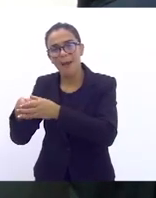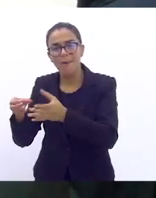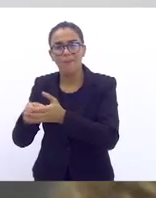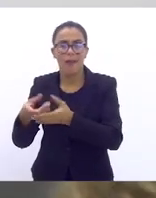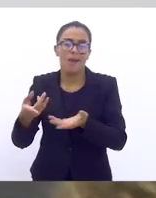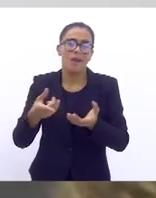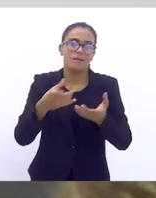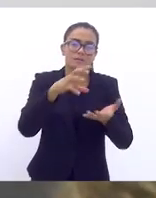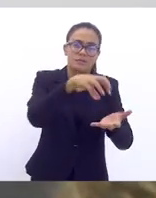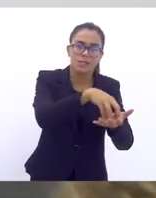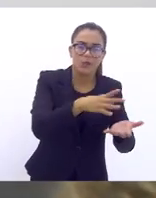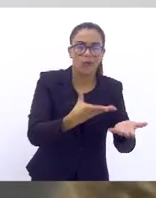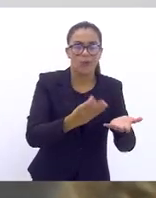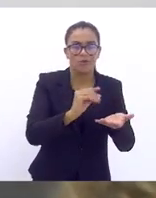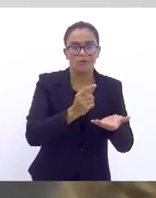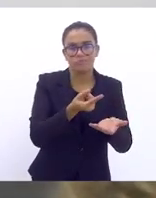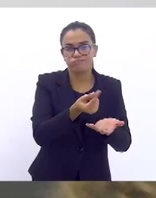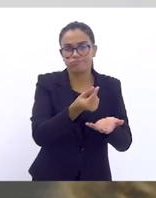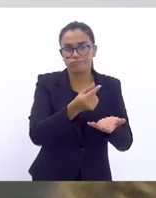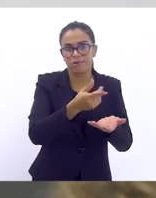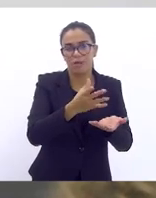investimentos também especialmente